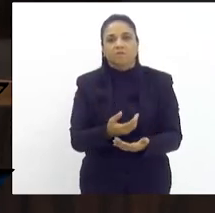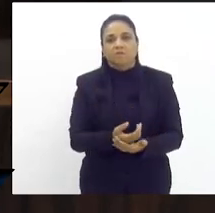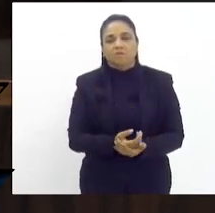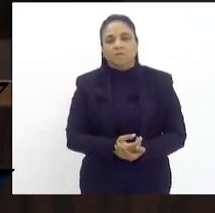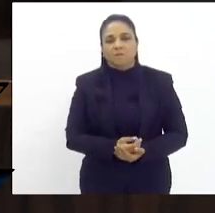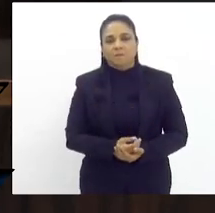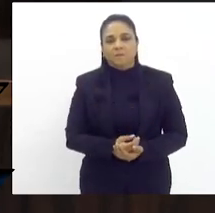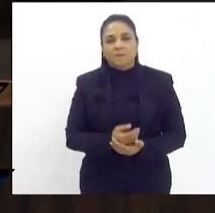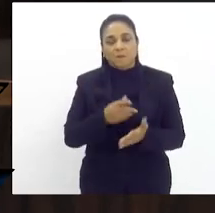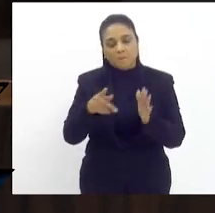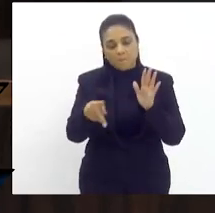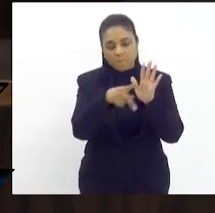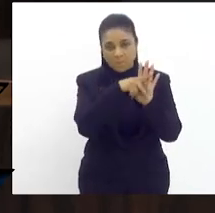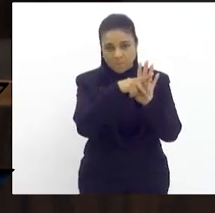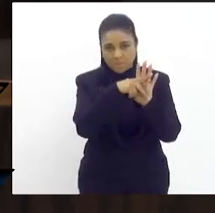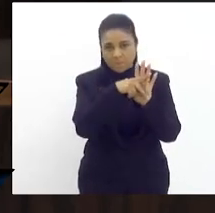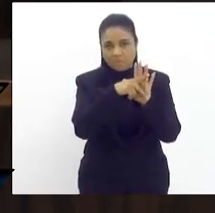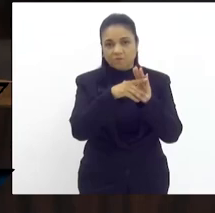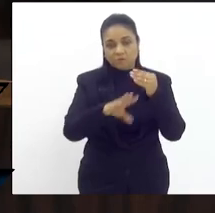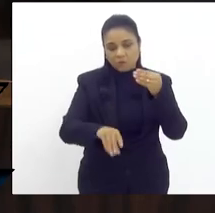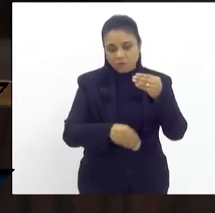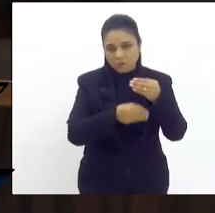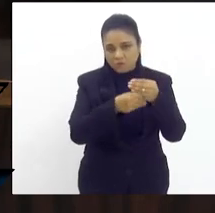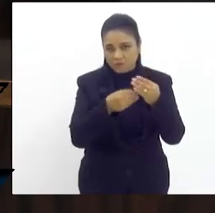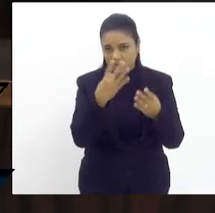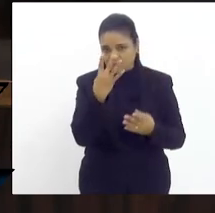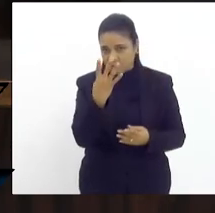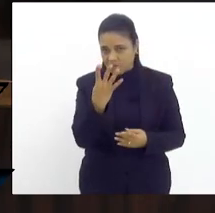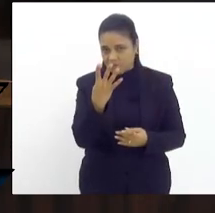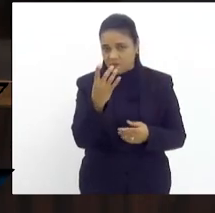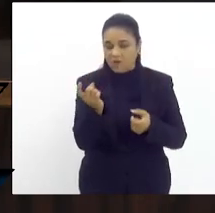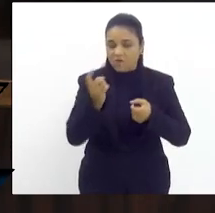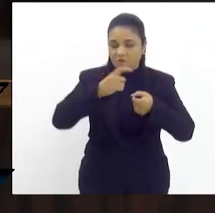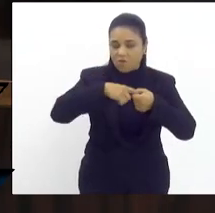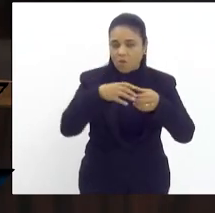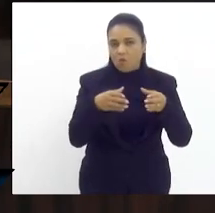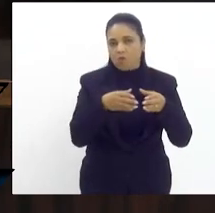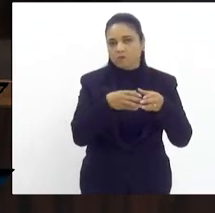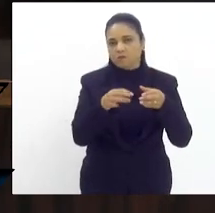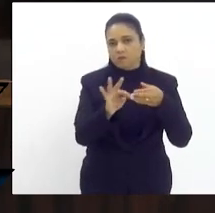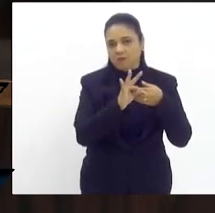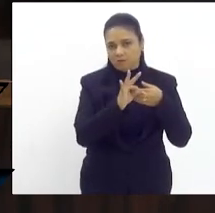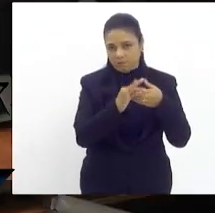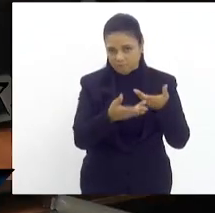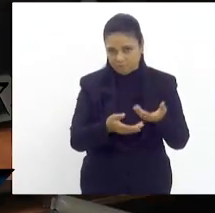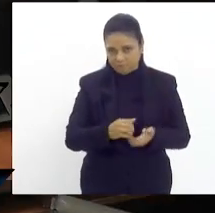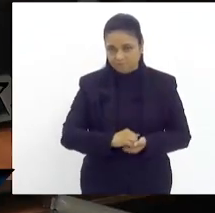o projeto recebeu quatro emendas e retorna as comissões